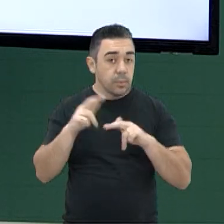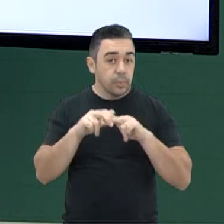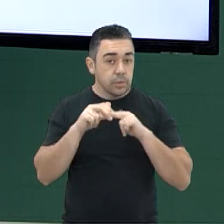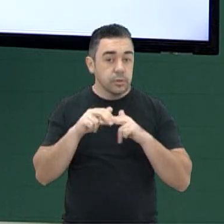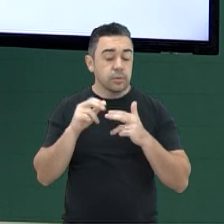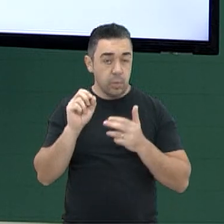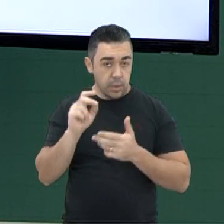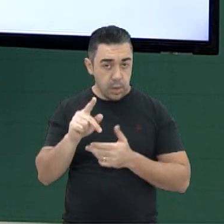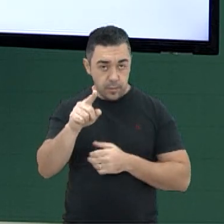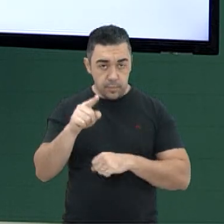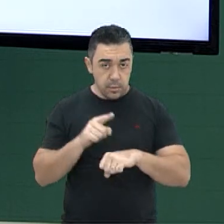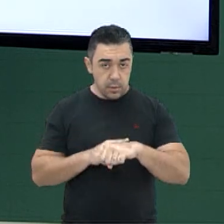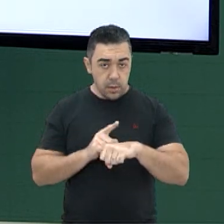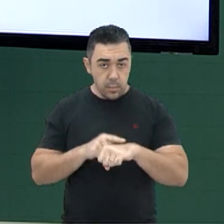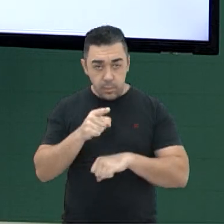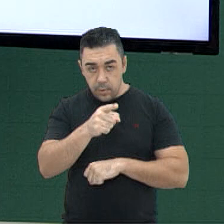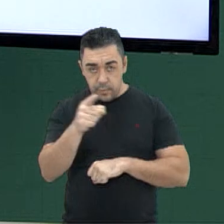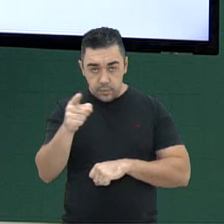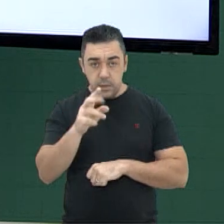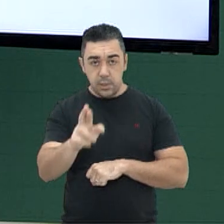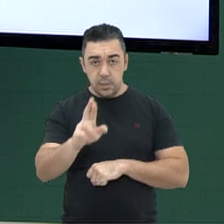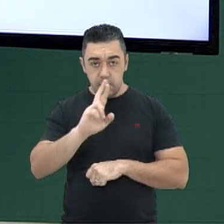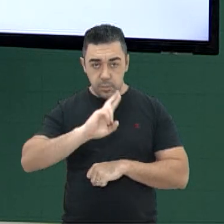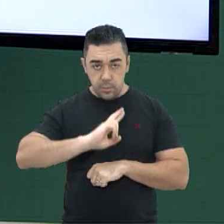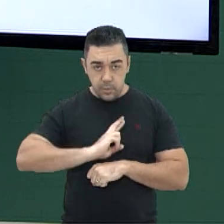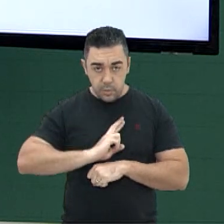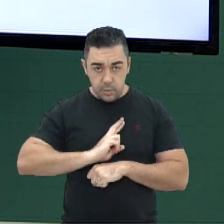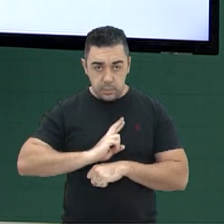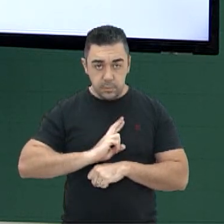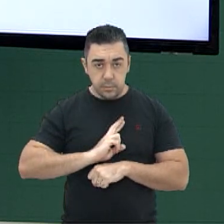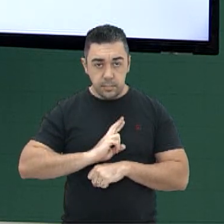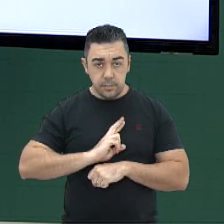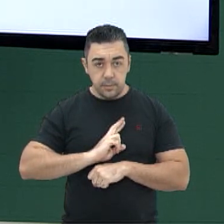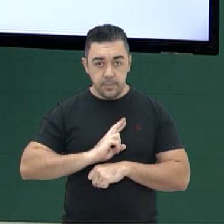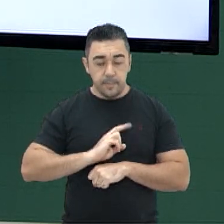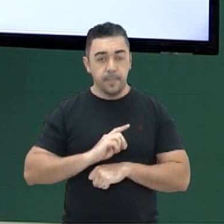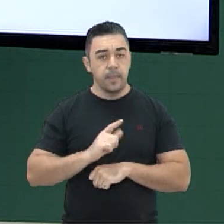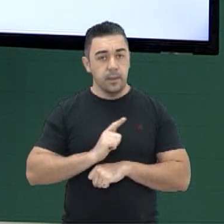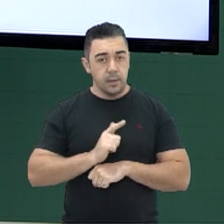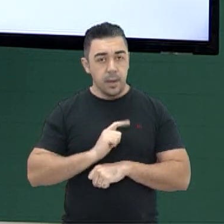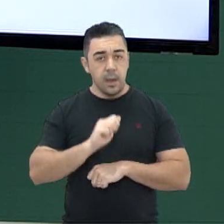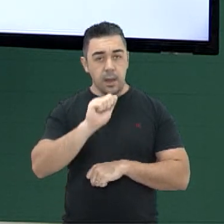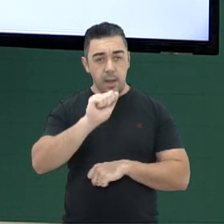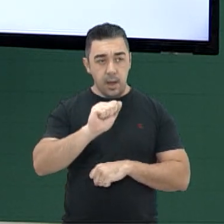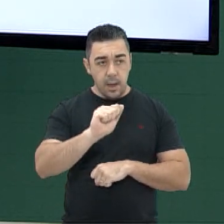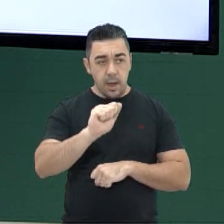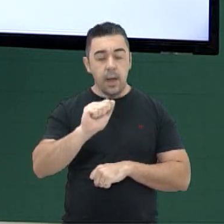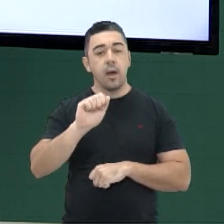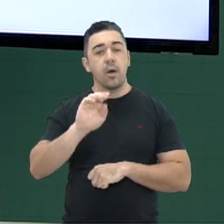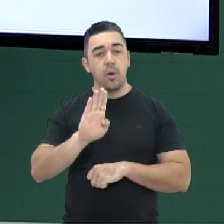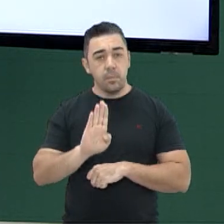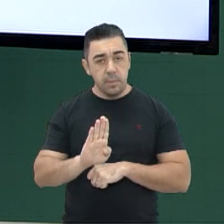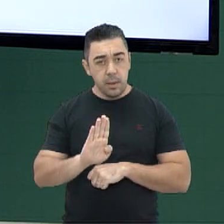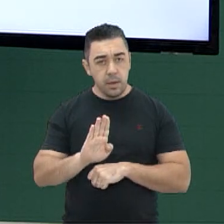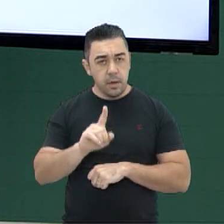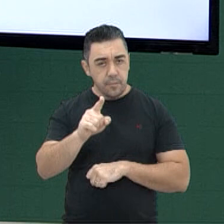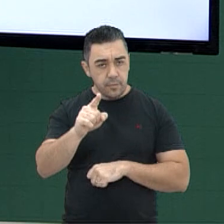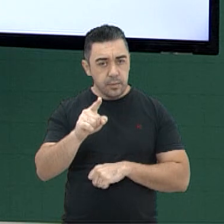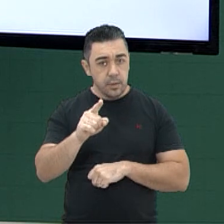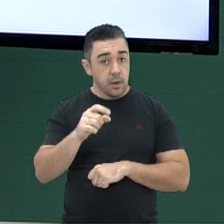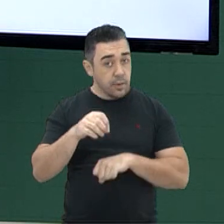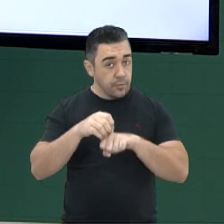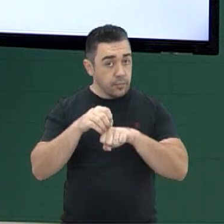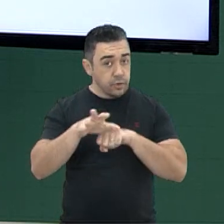eu vou dar um tempo para vocês resolverem e me darem essa resposta. Vai ser letra A ou letra B? Vou dar